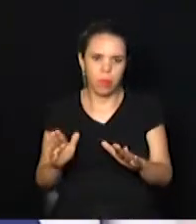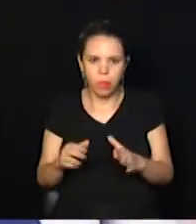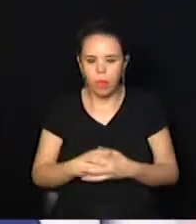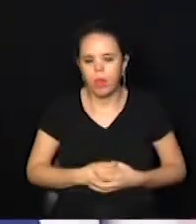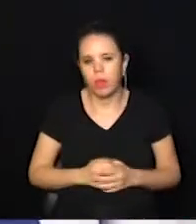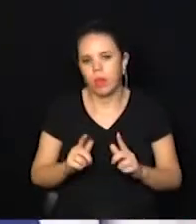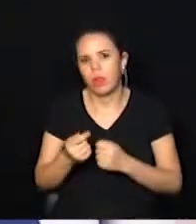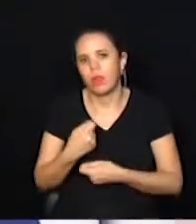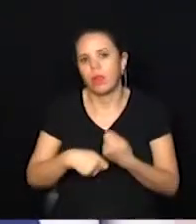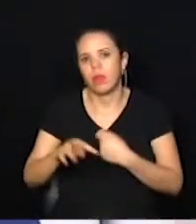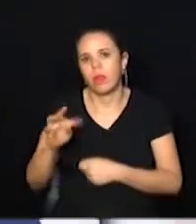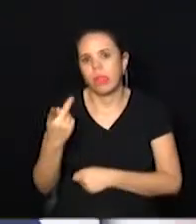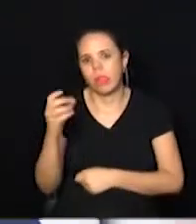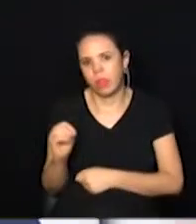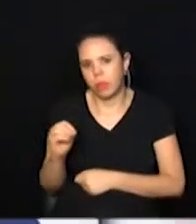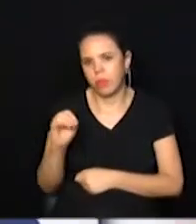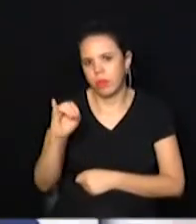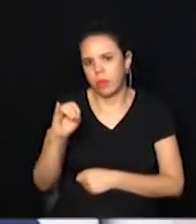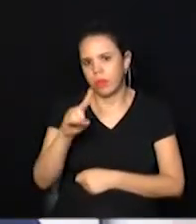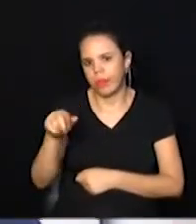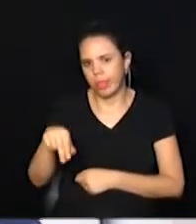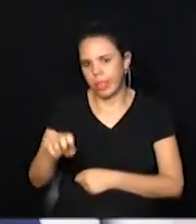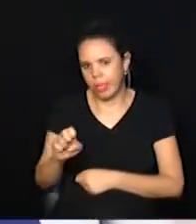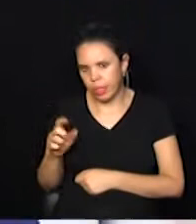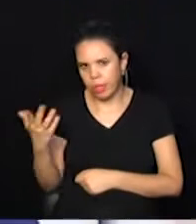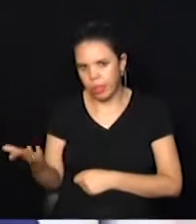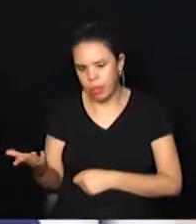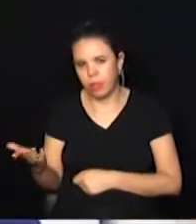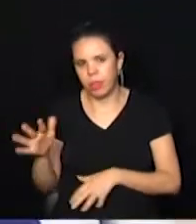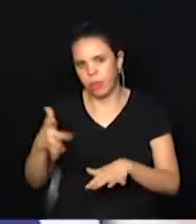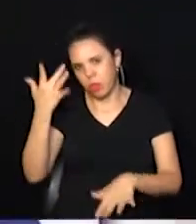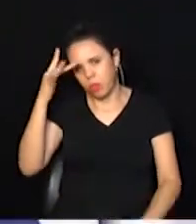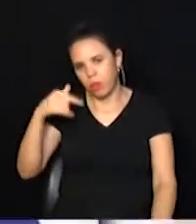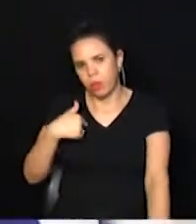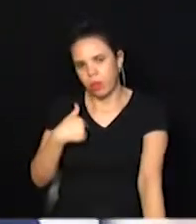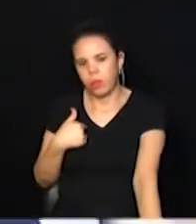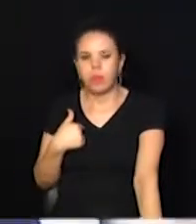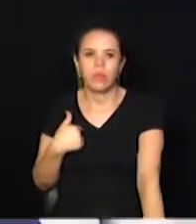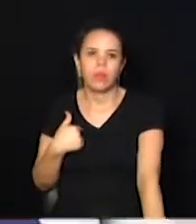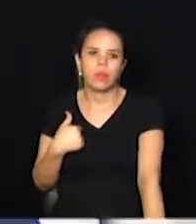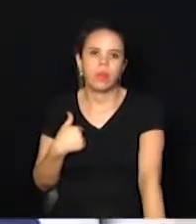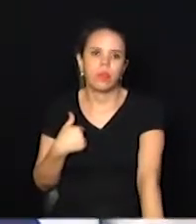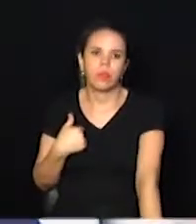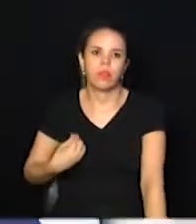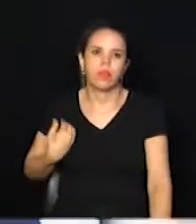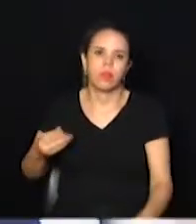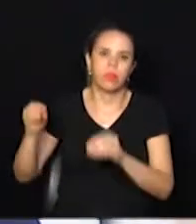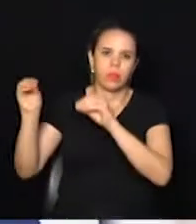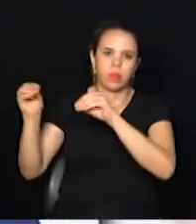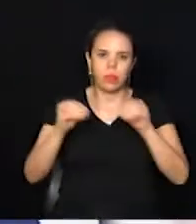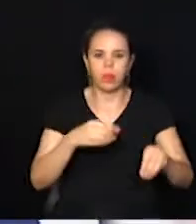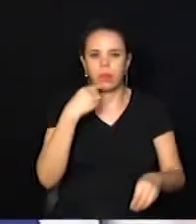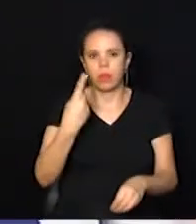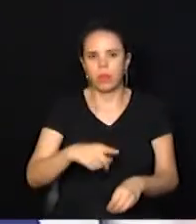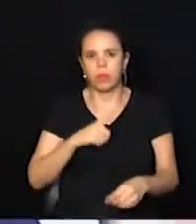na gestão Toninho Isalene. Né? A Isalene talvez não saiba, mas a minha vinda para Campinas tem a